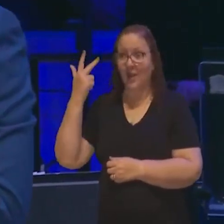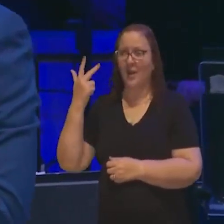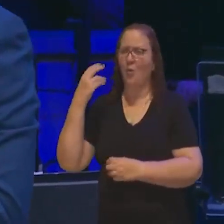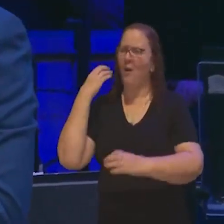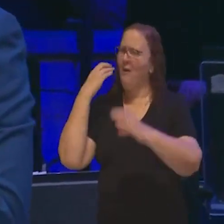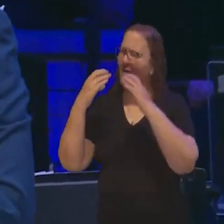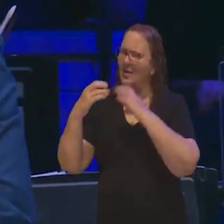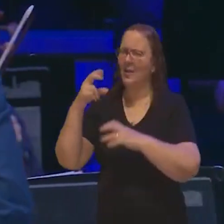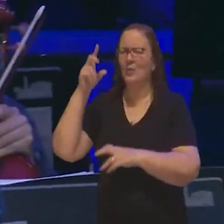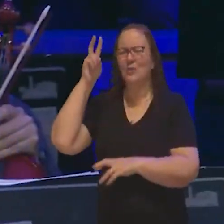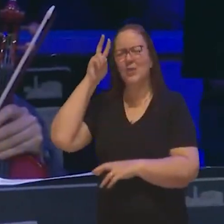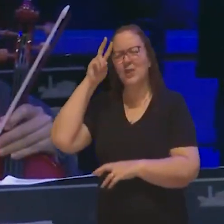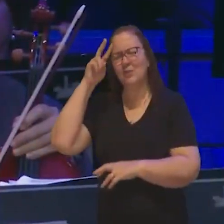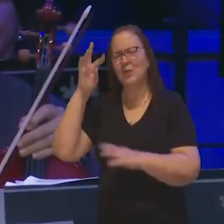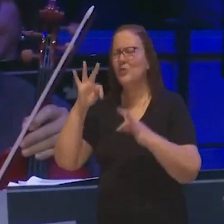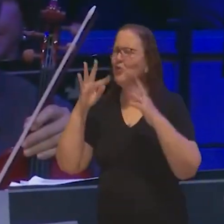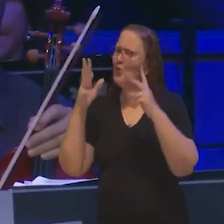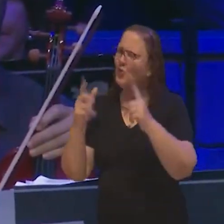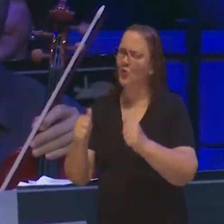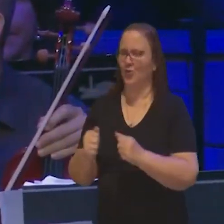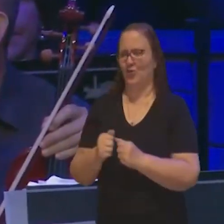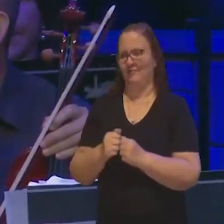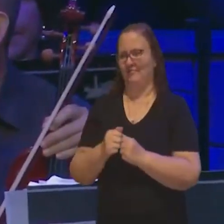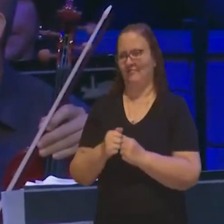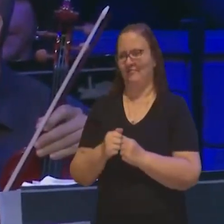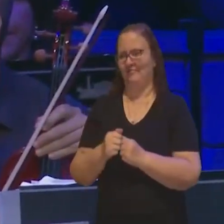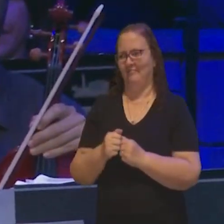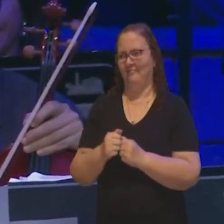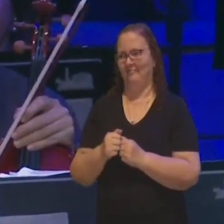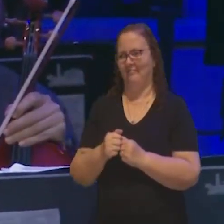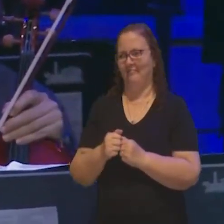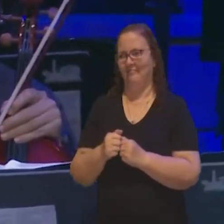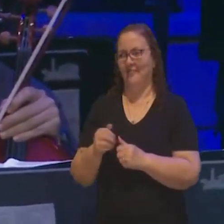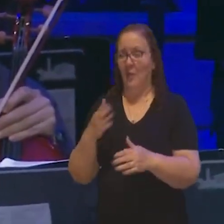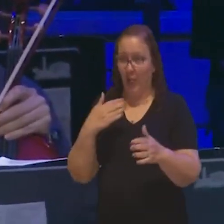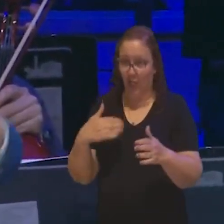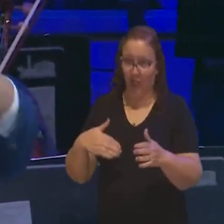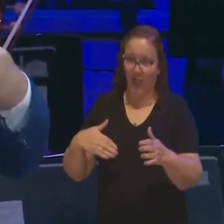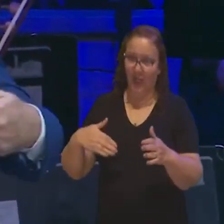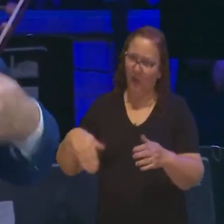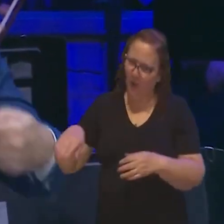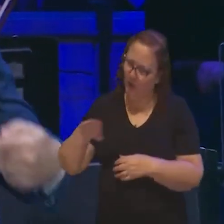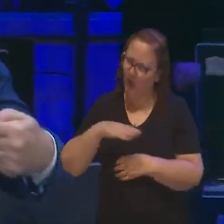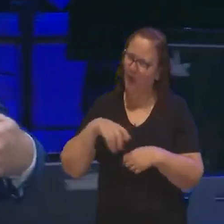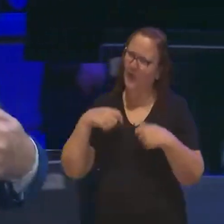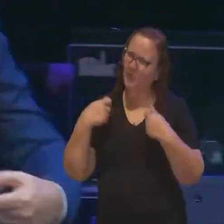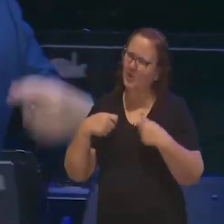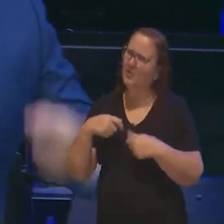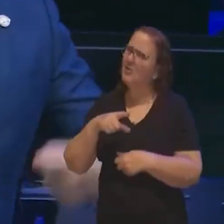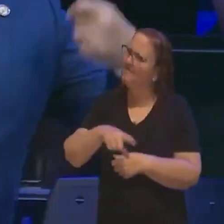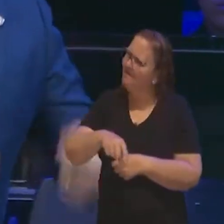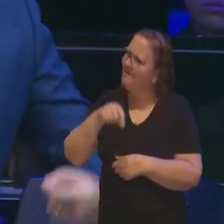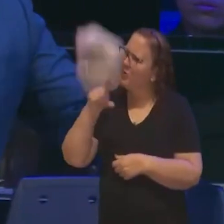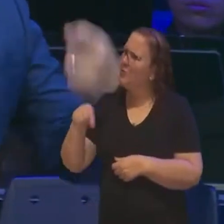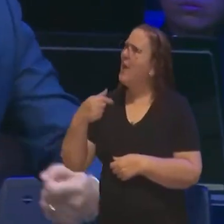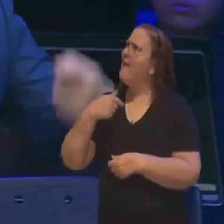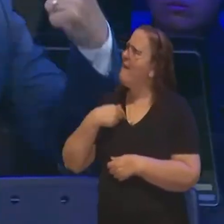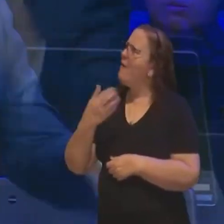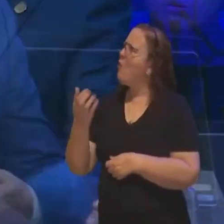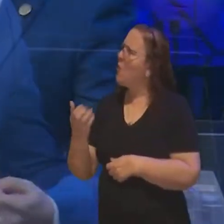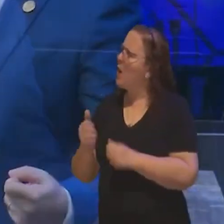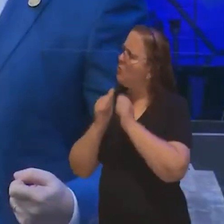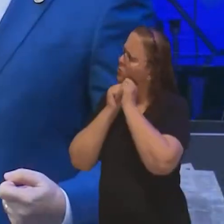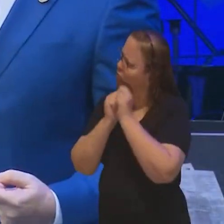nossa parte, para que nós estejamos presentes, para que nós tomemos uma decisão: eu quero estar